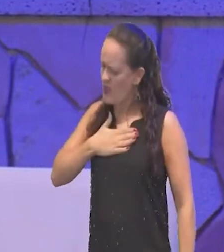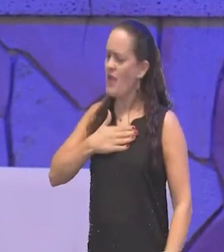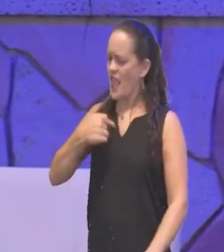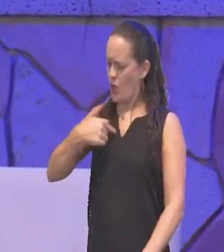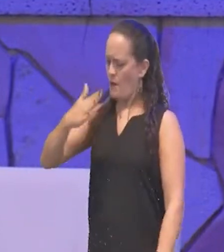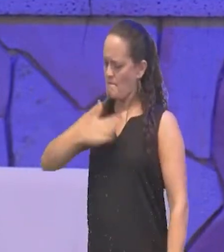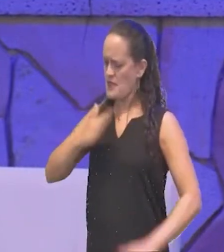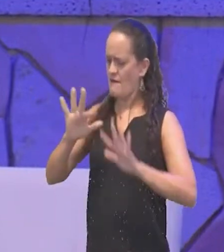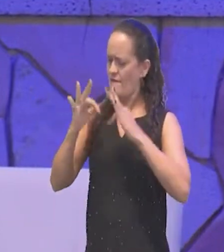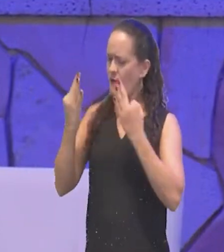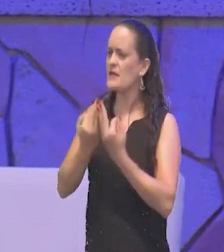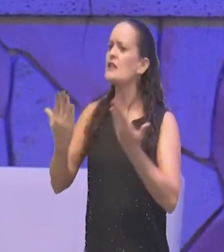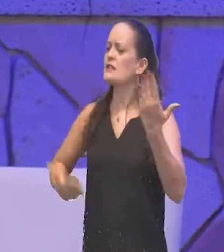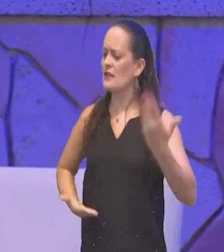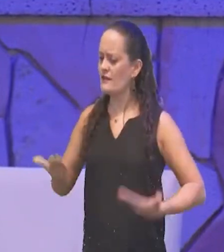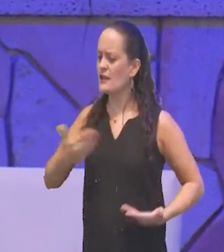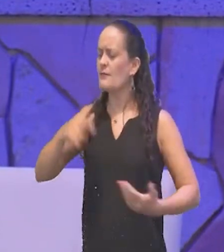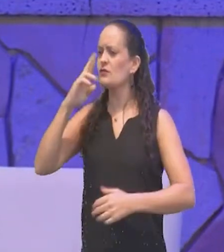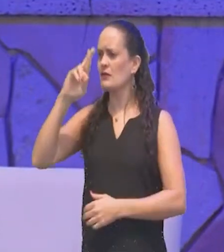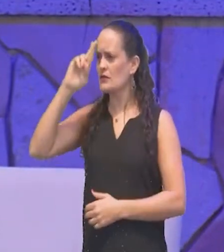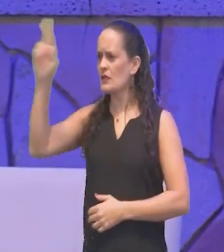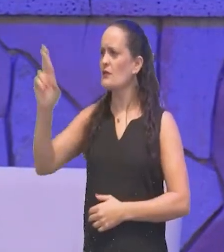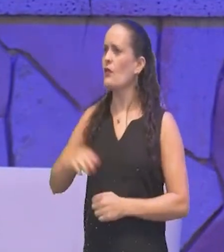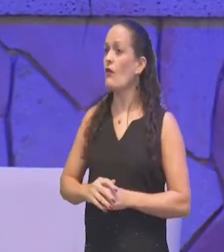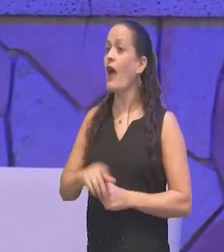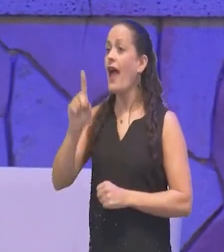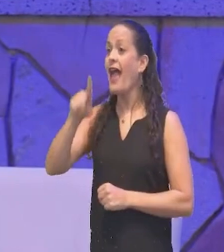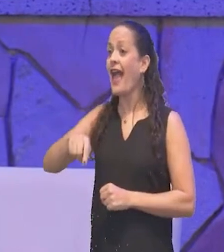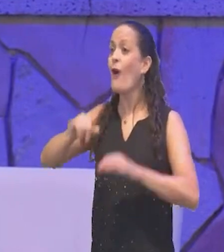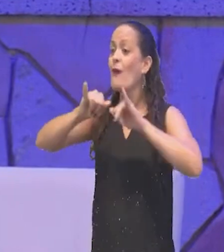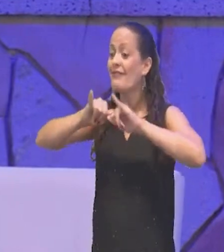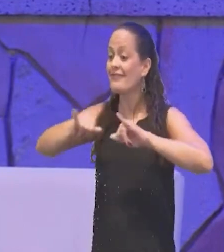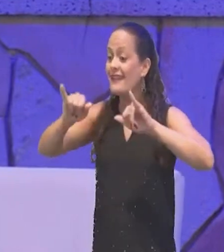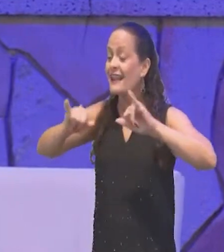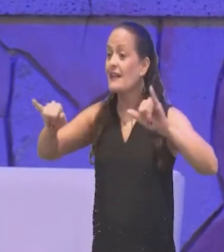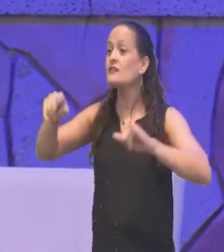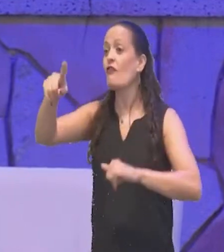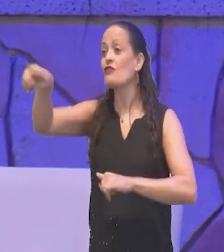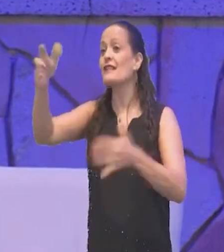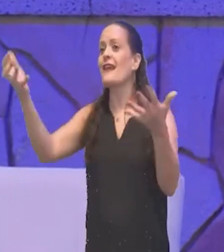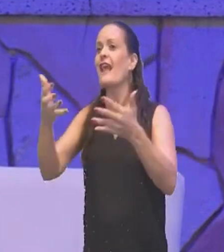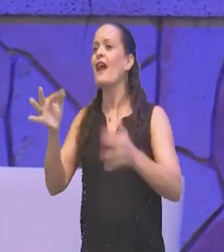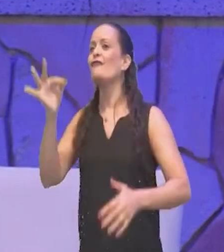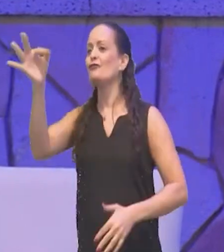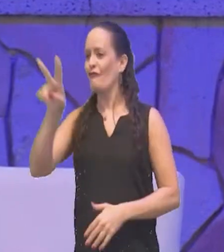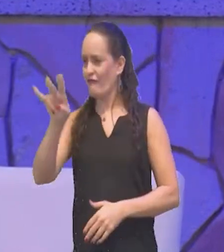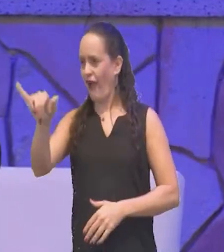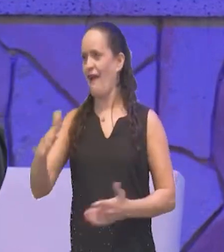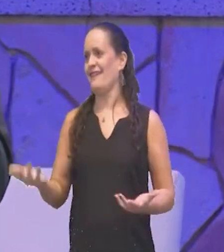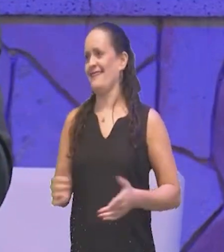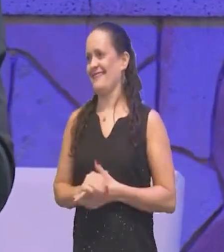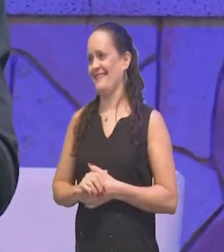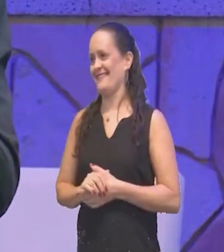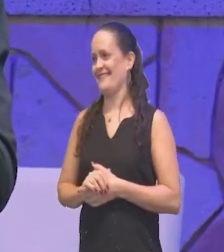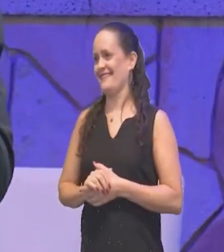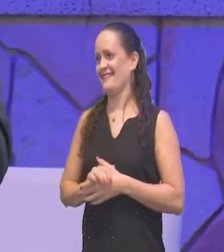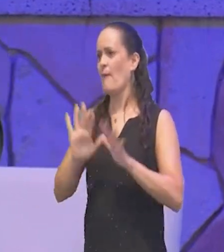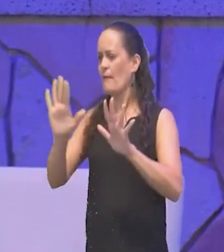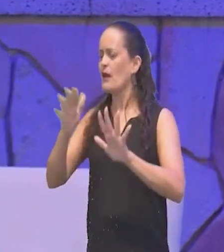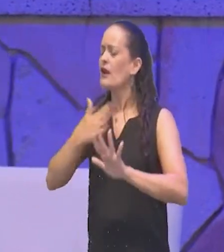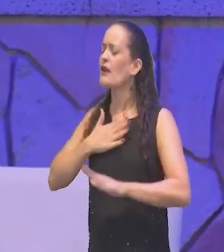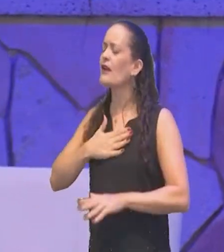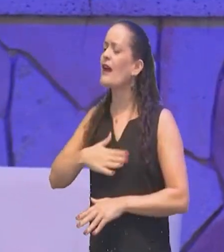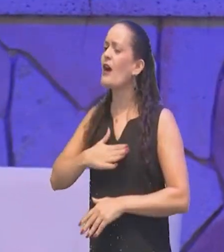ao Senhor. Sem dúvida alguma, esta é uma declaração que muito gostariam de fazer aqui, mas para amenizar seu coração,